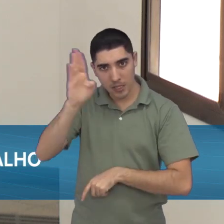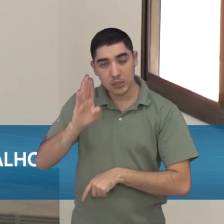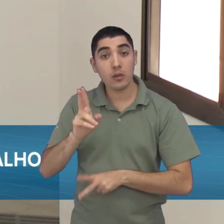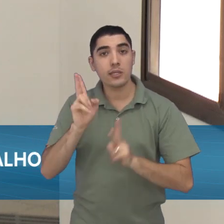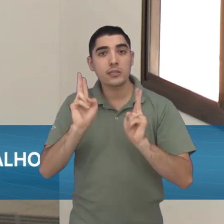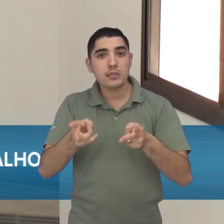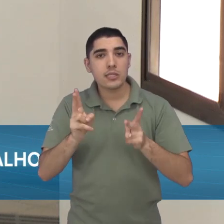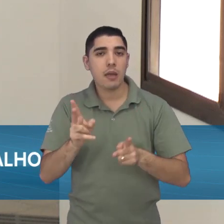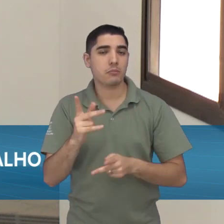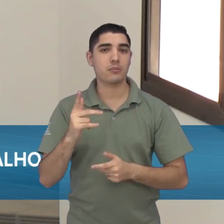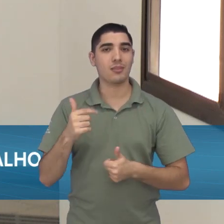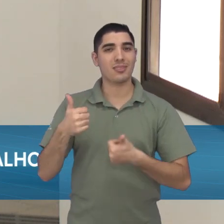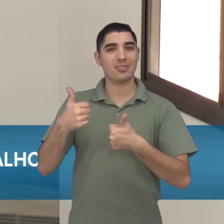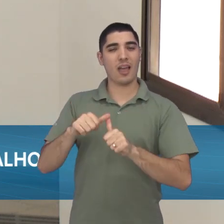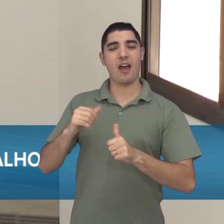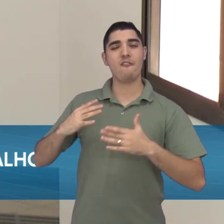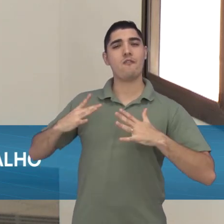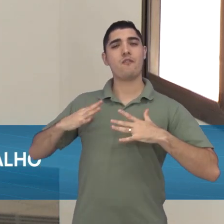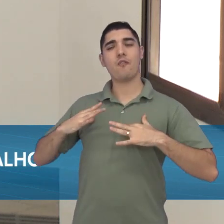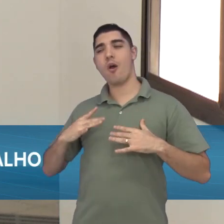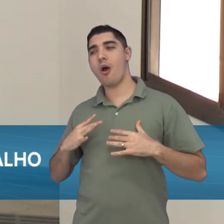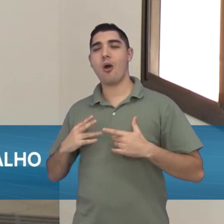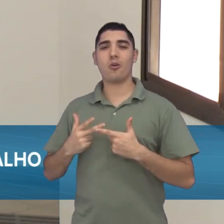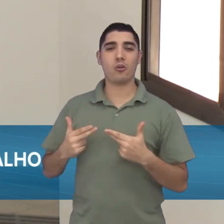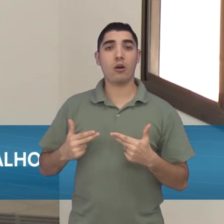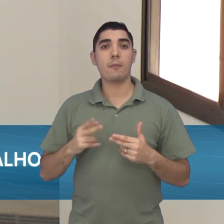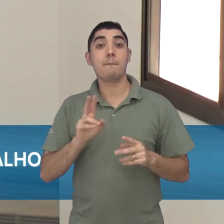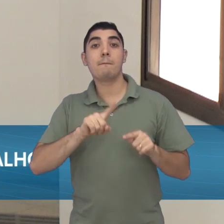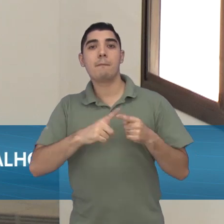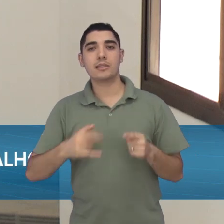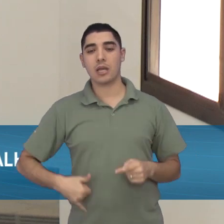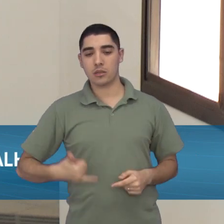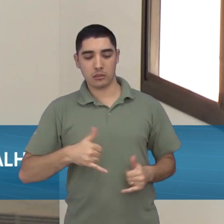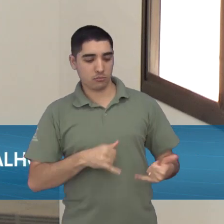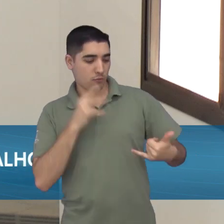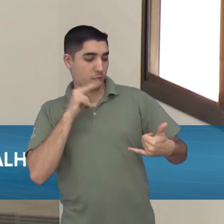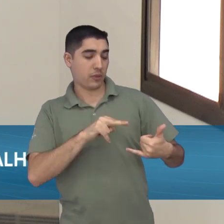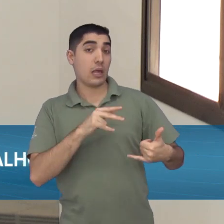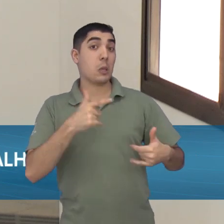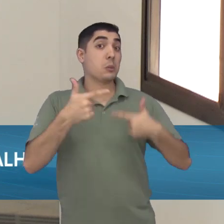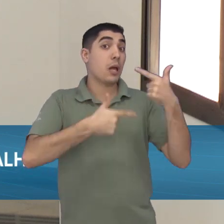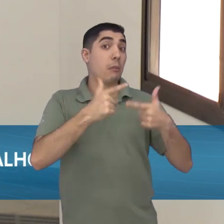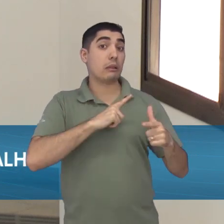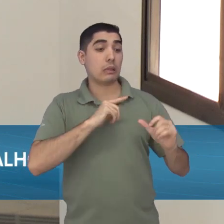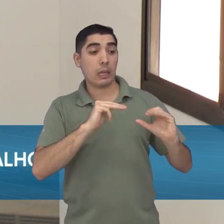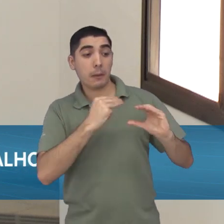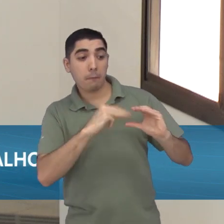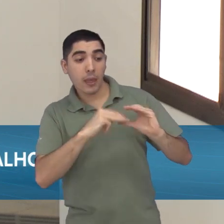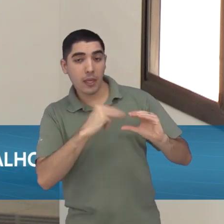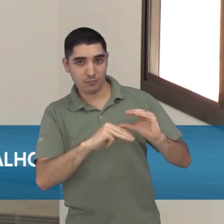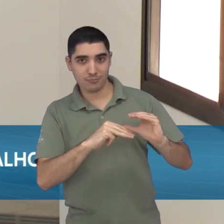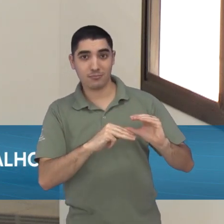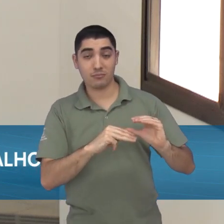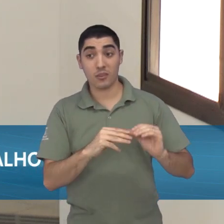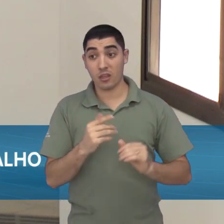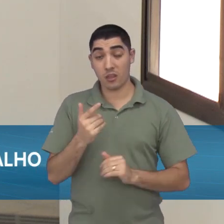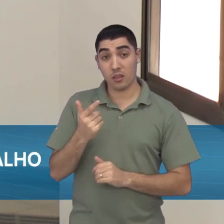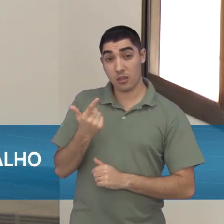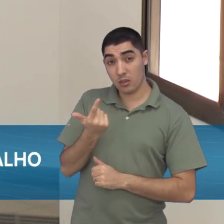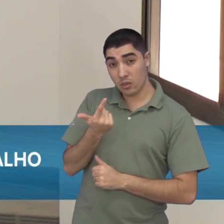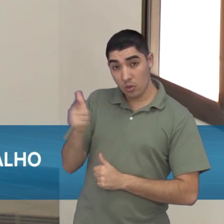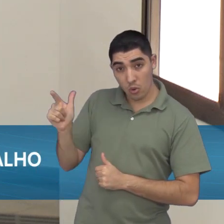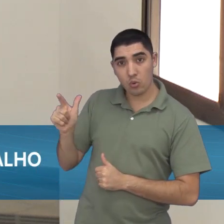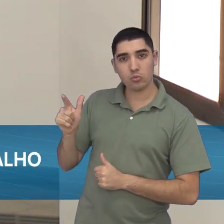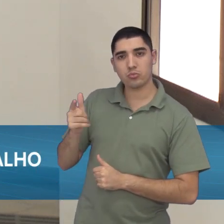trabalho durante a folga, durante os dias de folga. E ainda 61% não descansam durante as